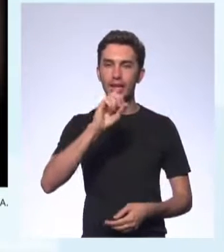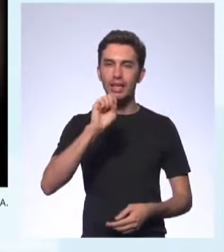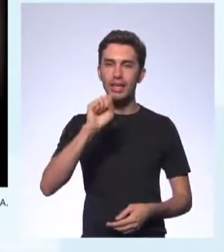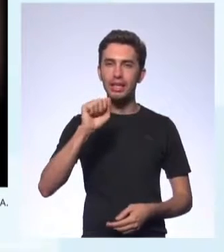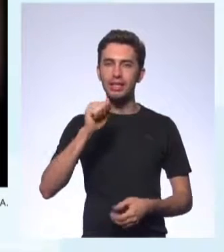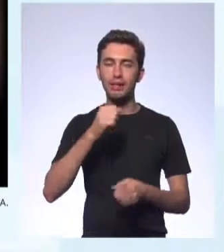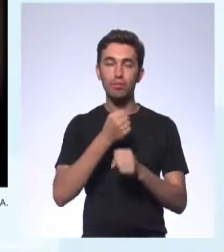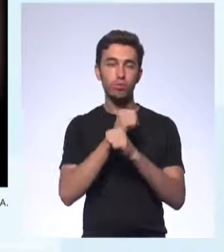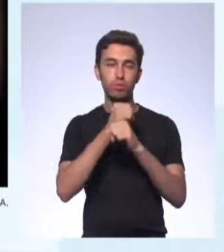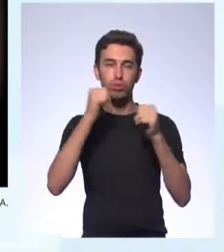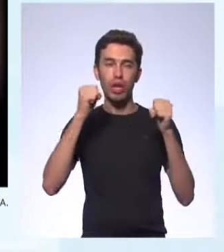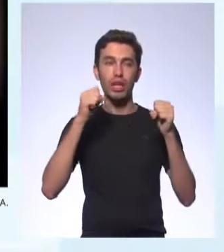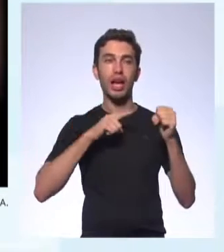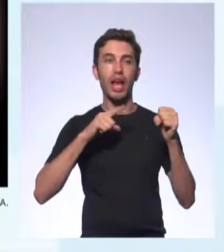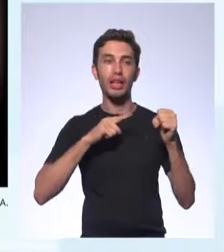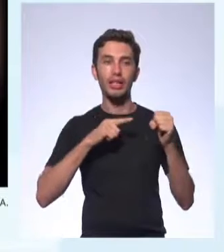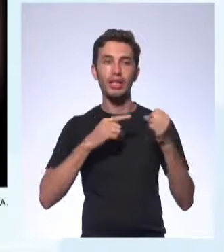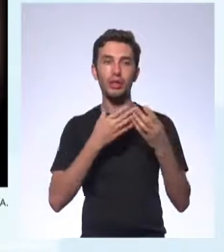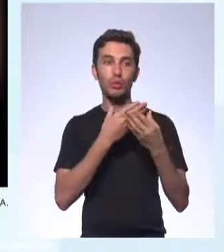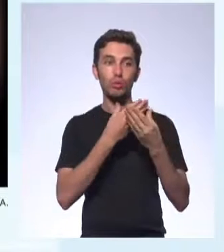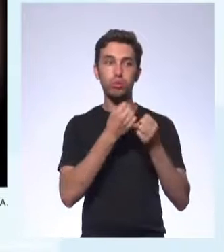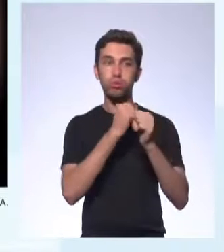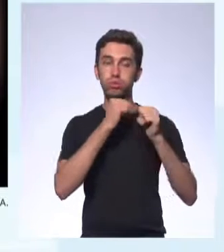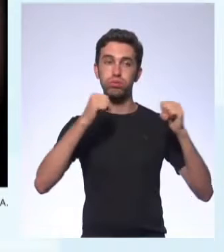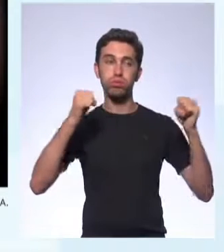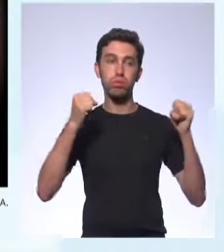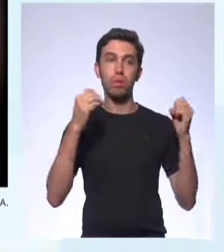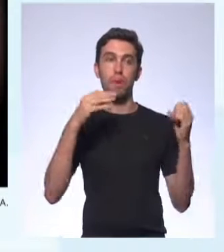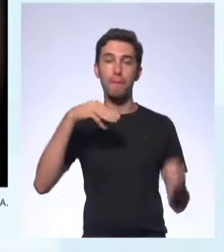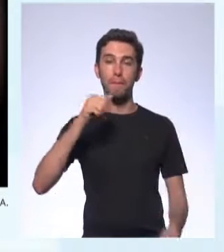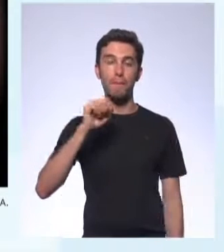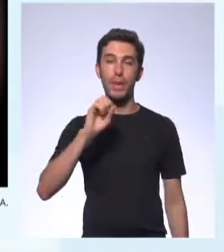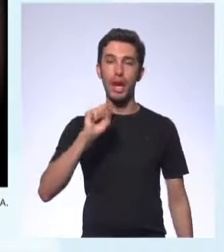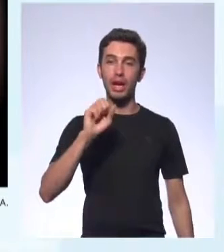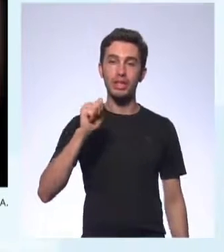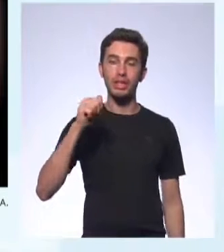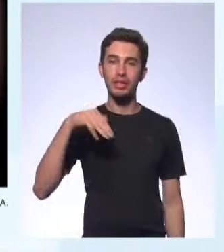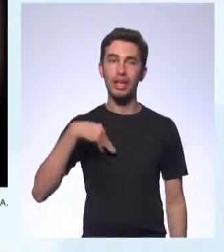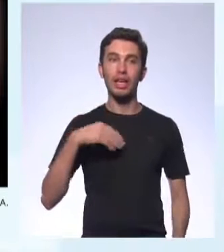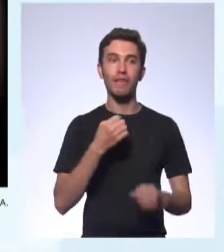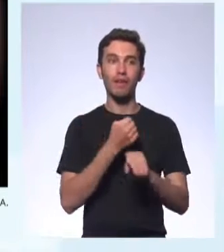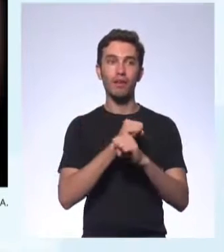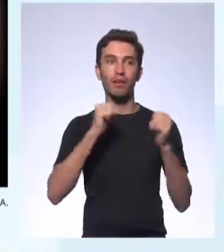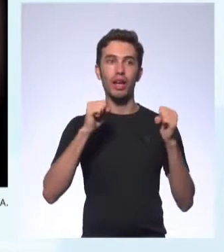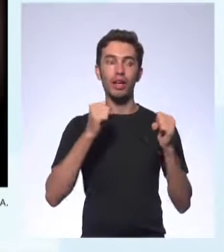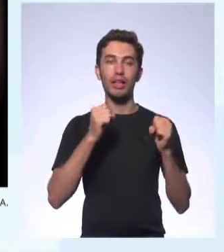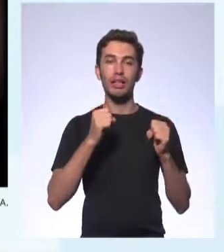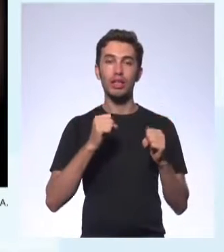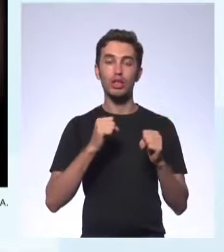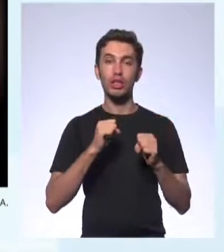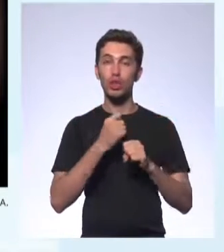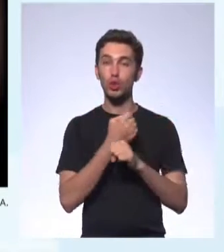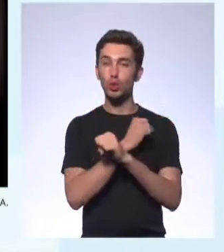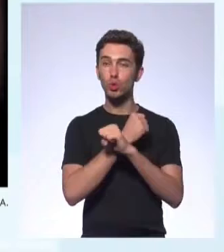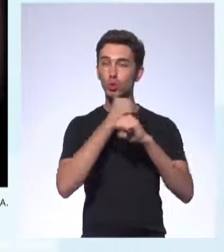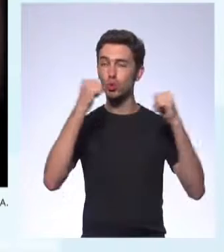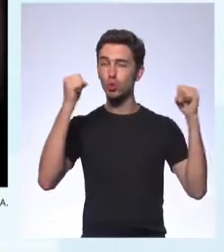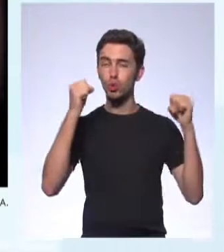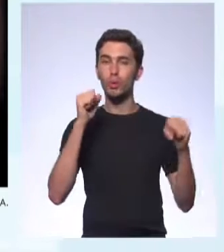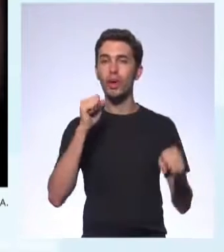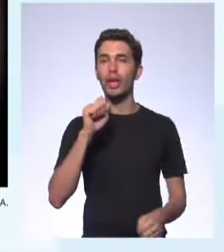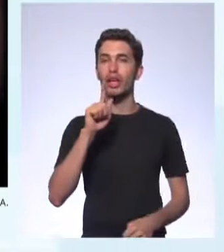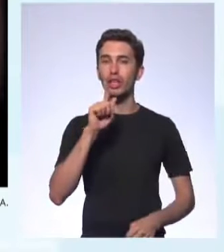né? Você tem estrelas supermassivas, que vão se formar em supergigantes vermelhas. Eu te falei que Betelgeuse